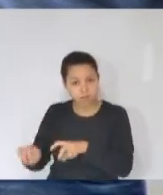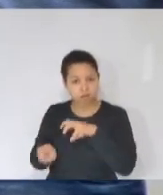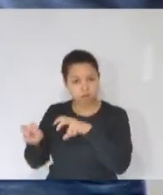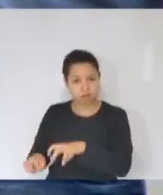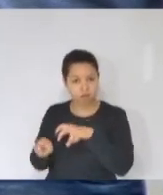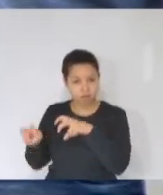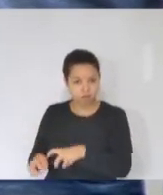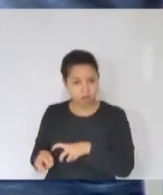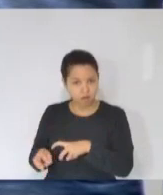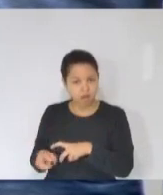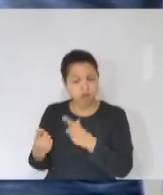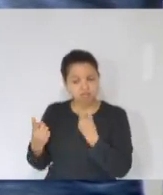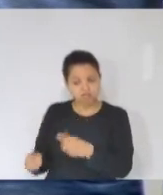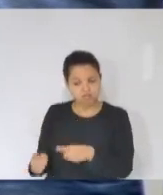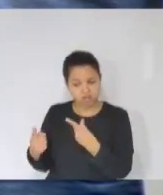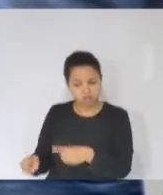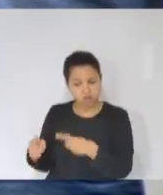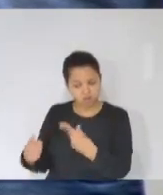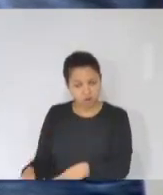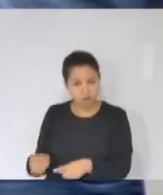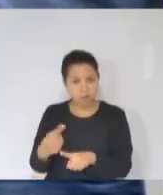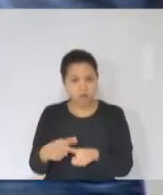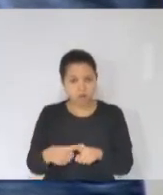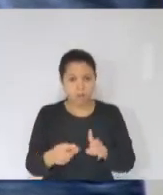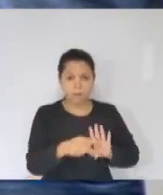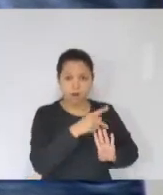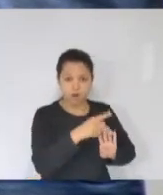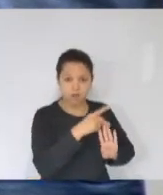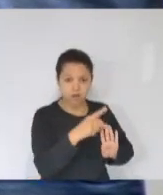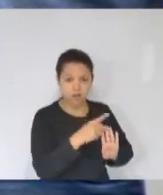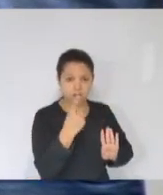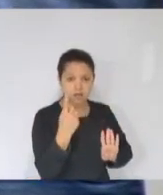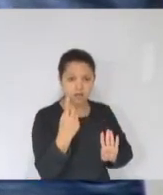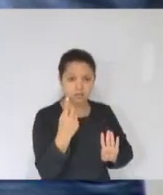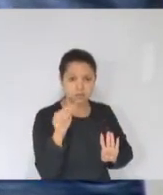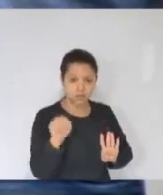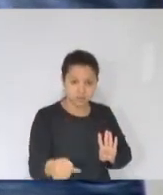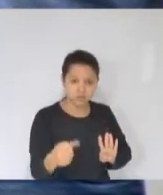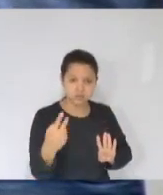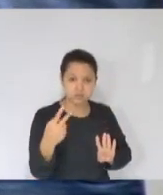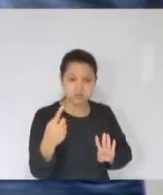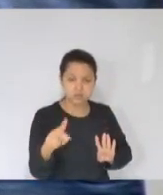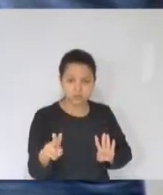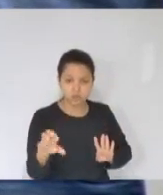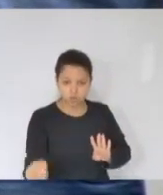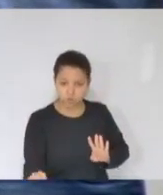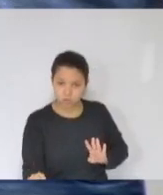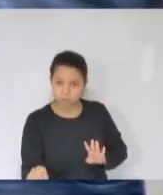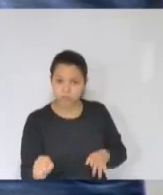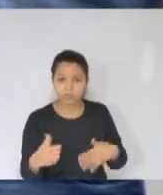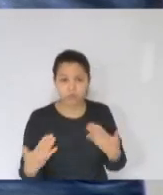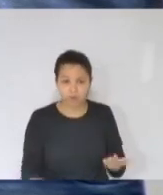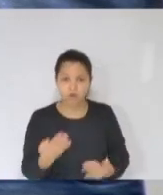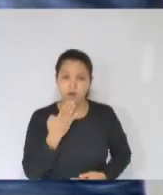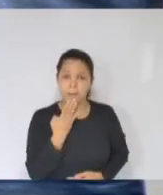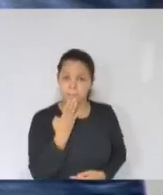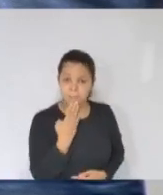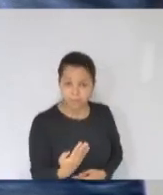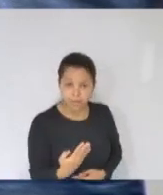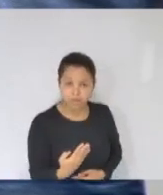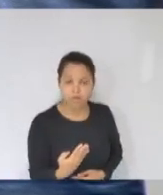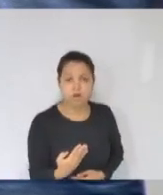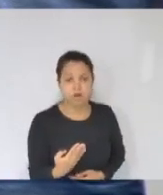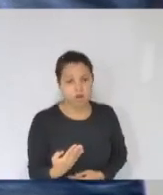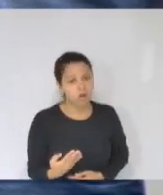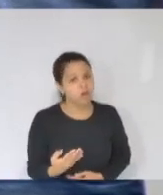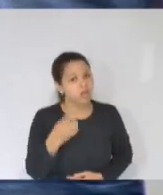essa portaria 1128. Então, assim, eu deixo o apelo aqui para o nosso deputado, para a